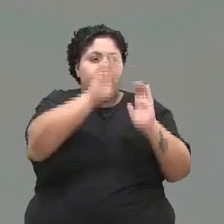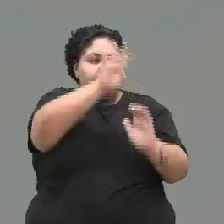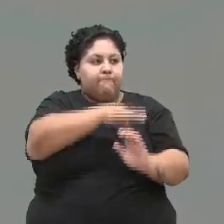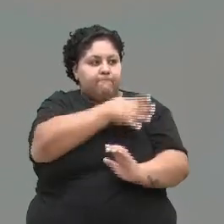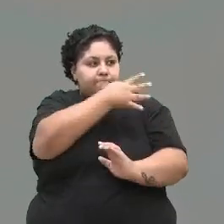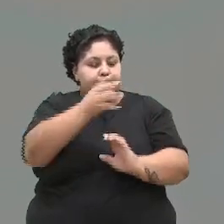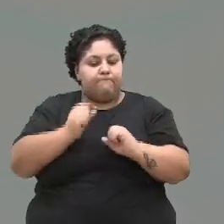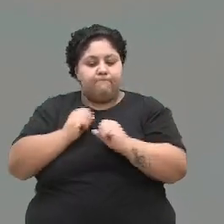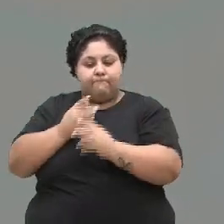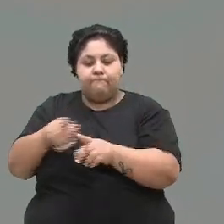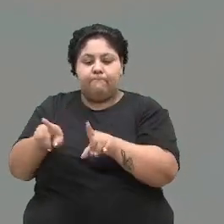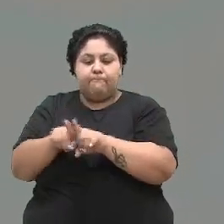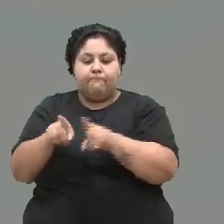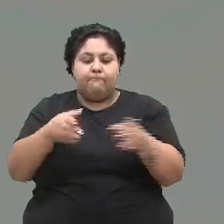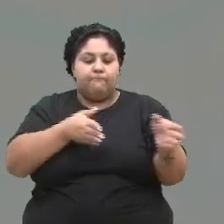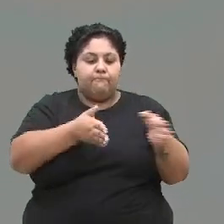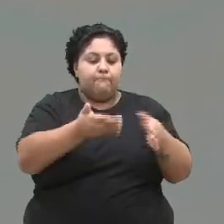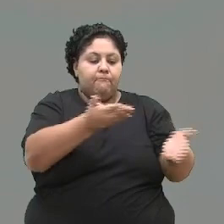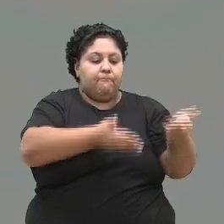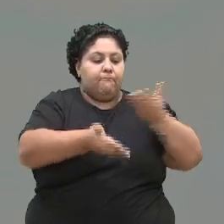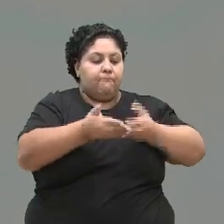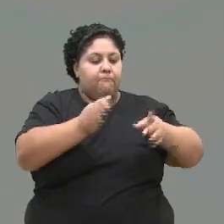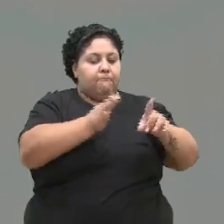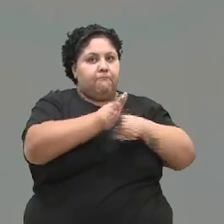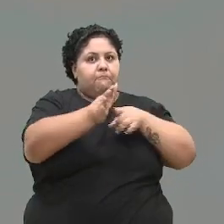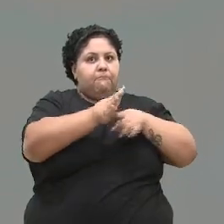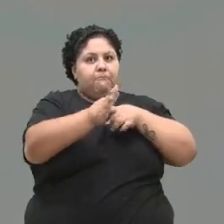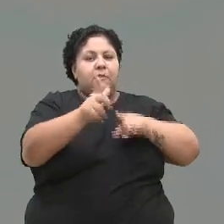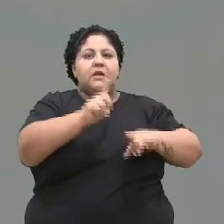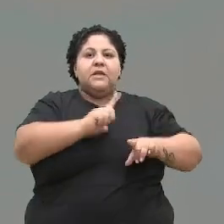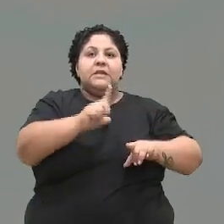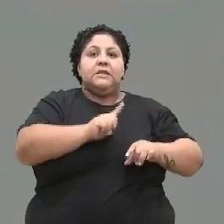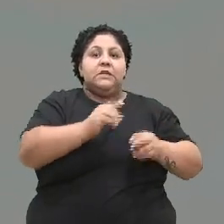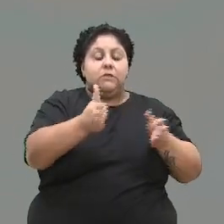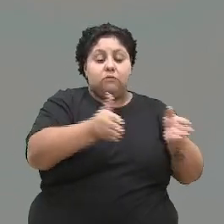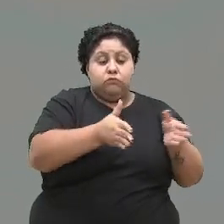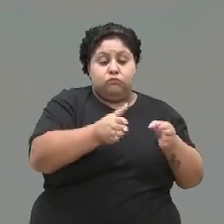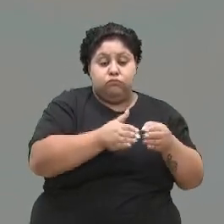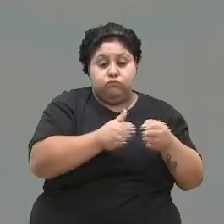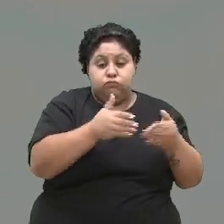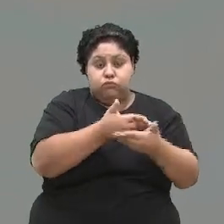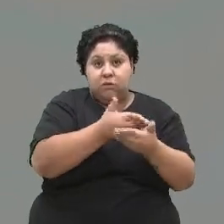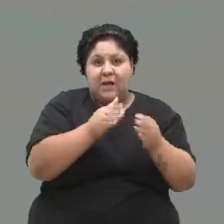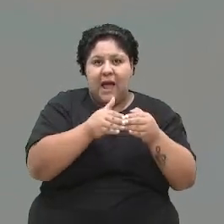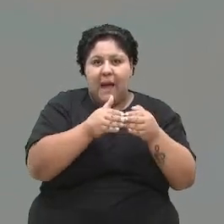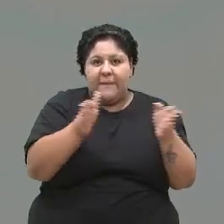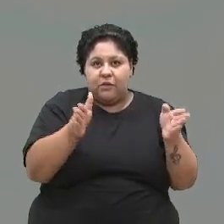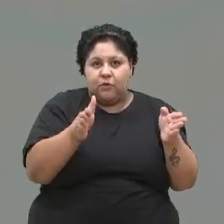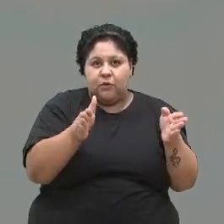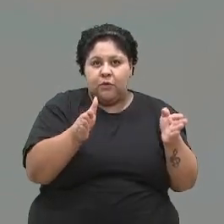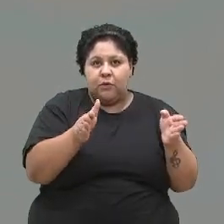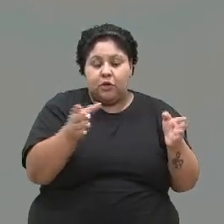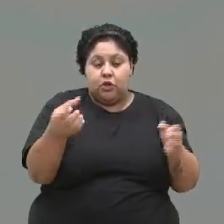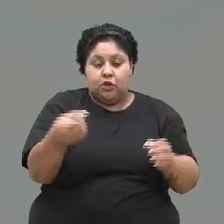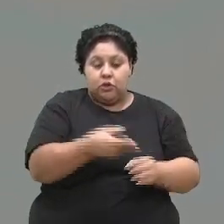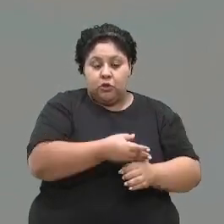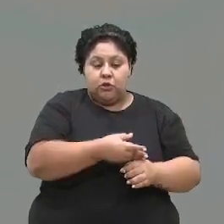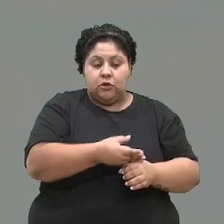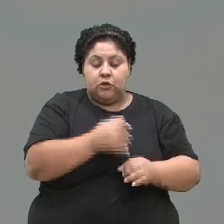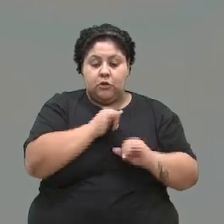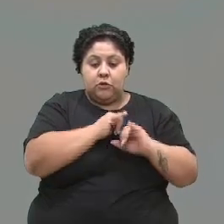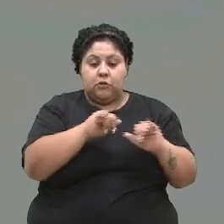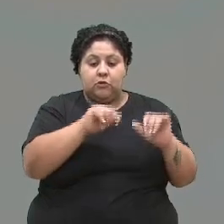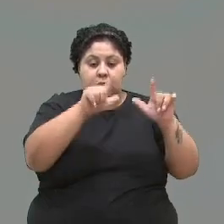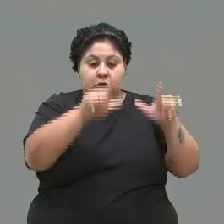da previsão para atendimento da demanda. Se existir previsão de abertura de novas turmas, informar os locais